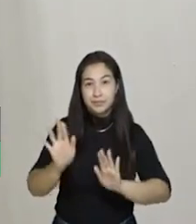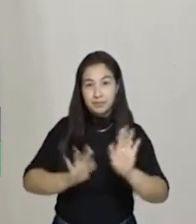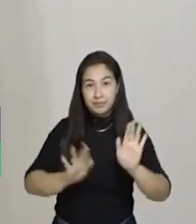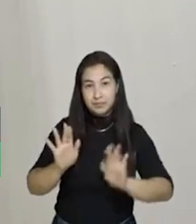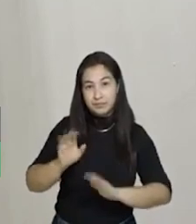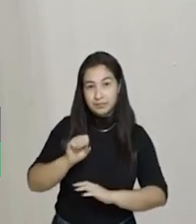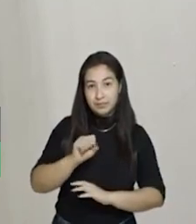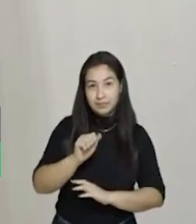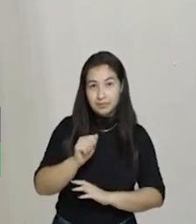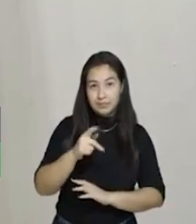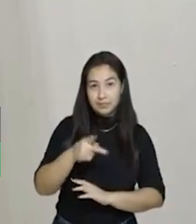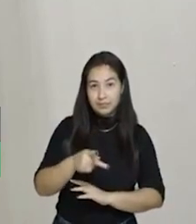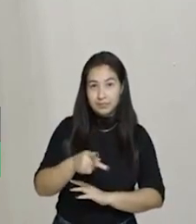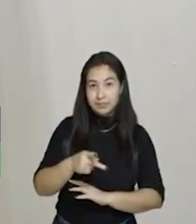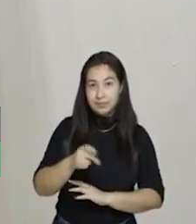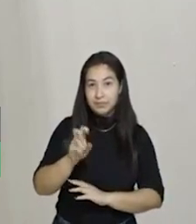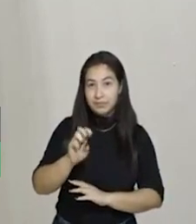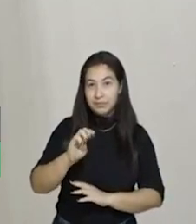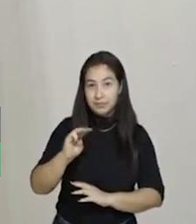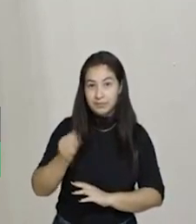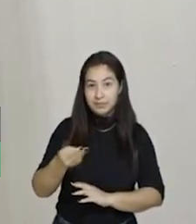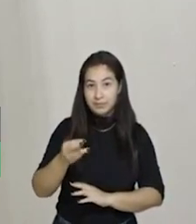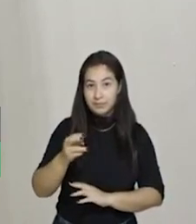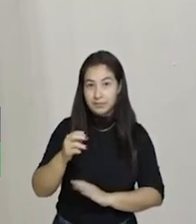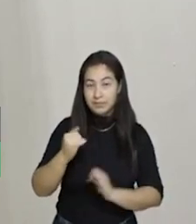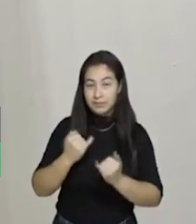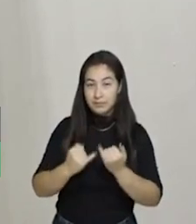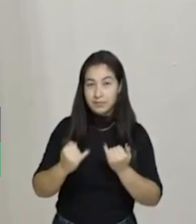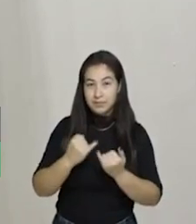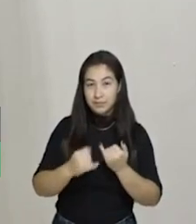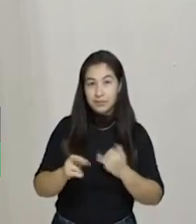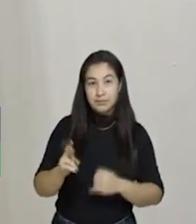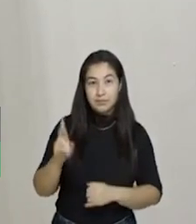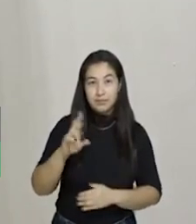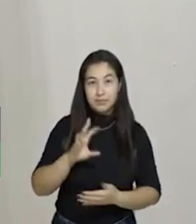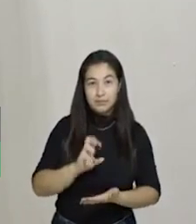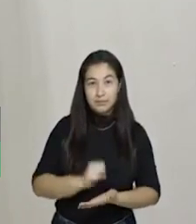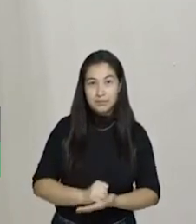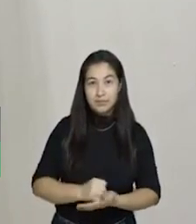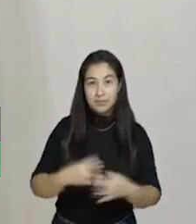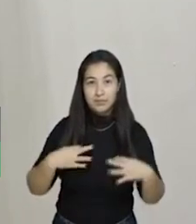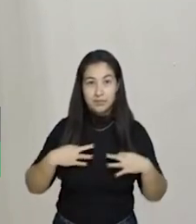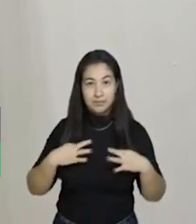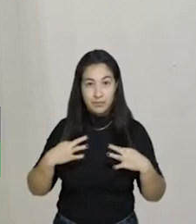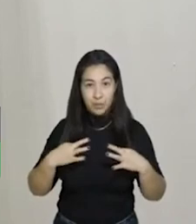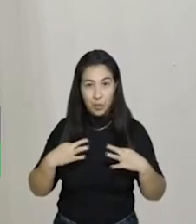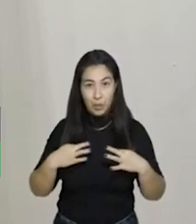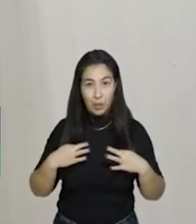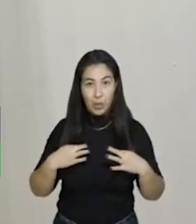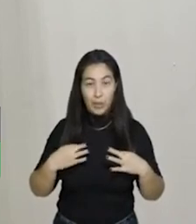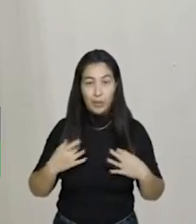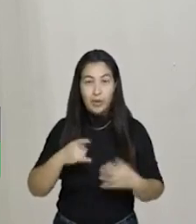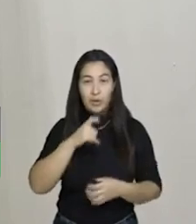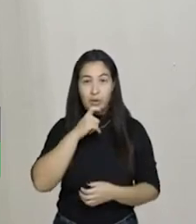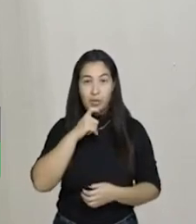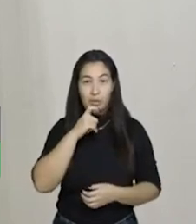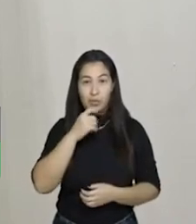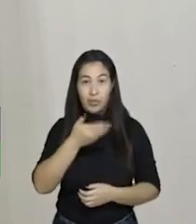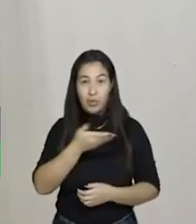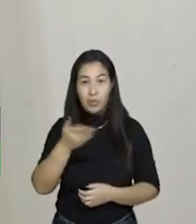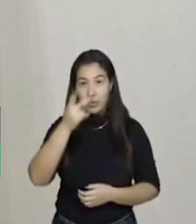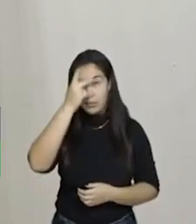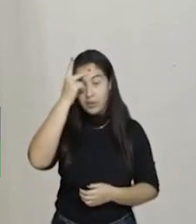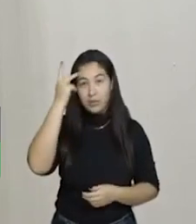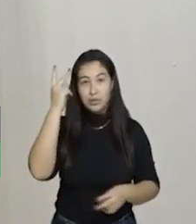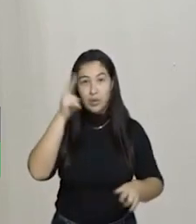no valor de 5 milhões e meio de reais para contratar uniformes inverno para presos para presidiários